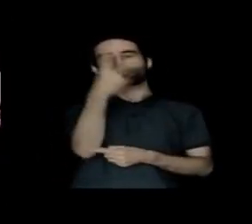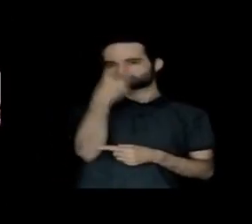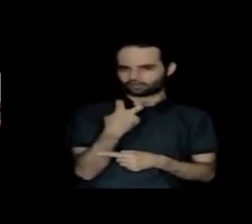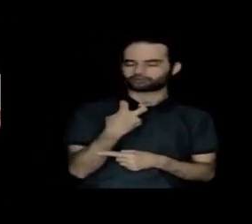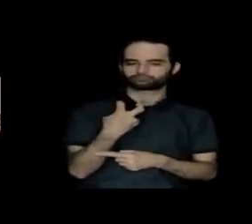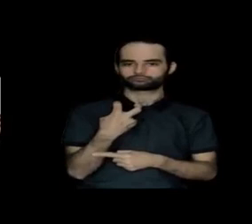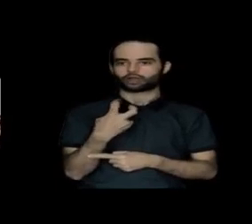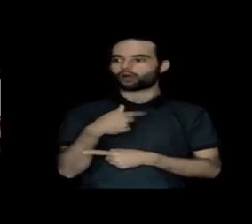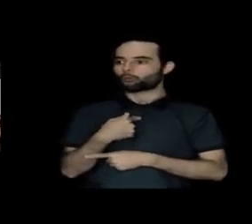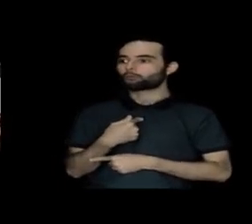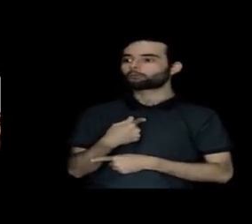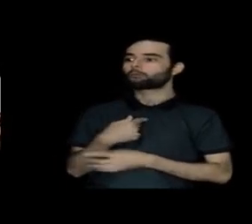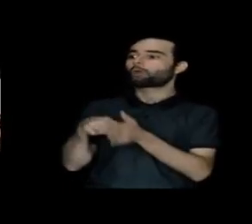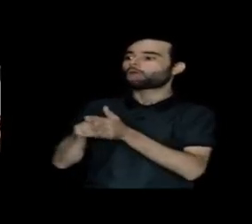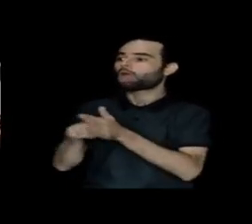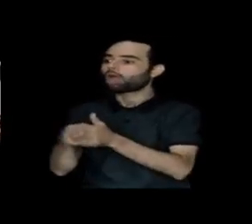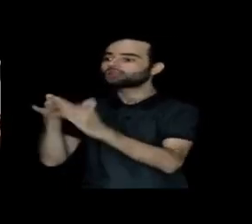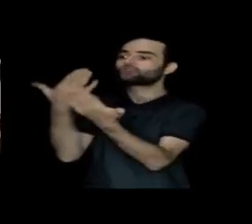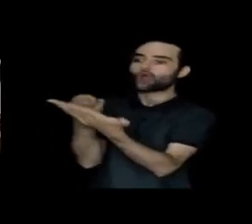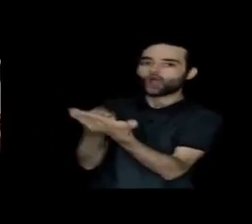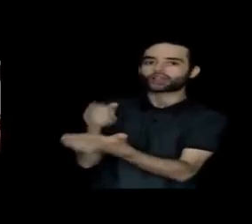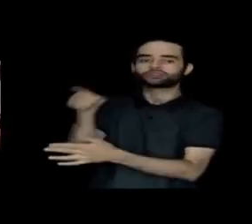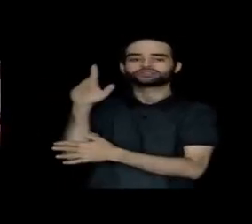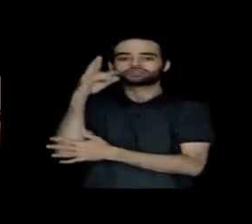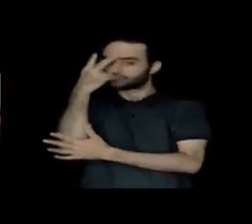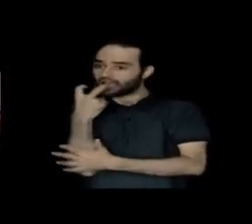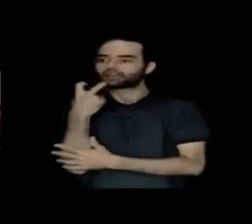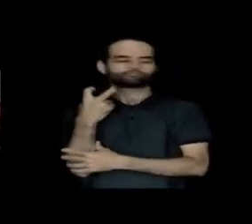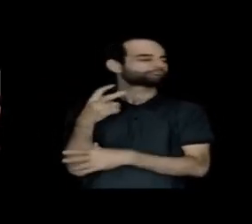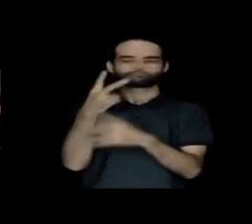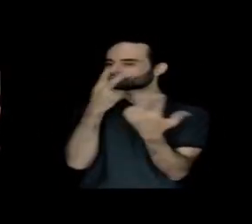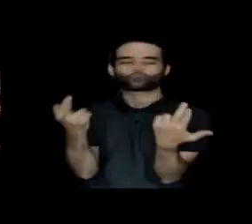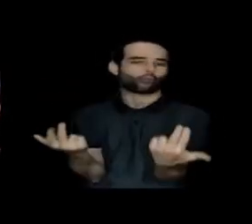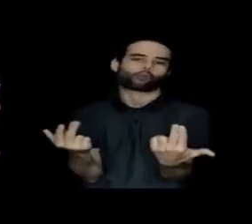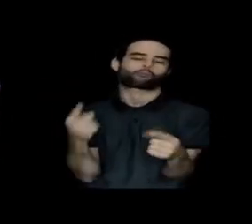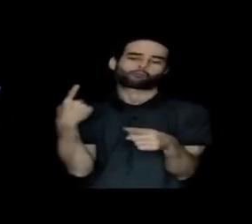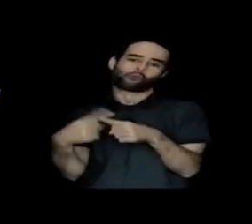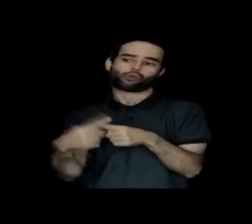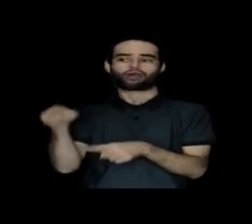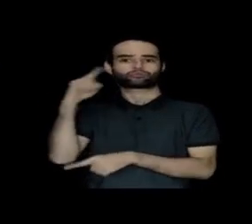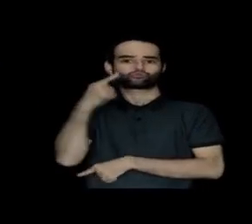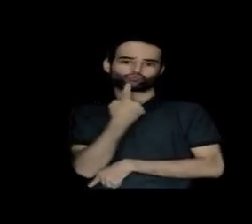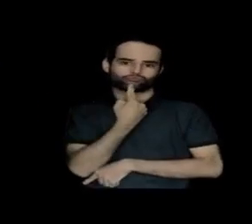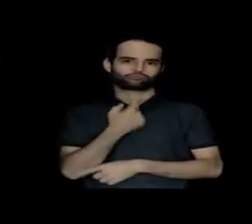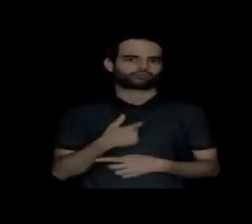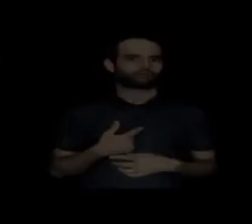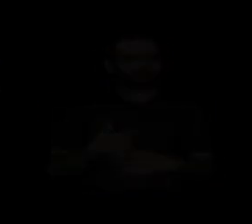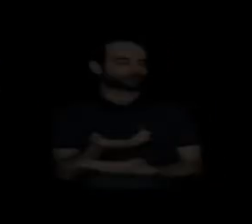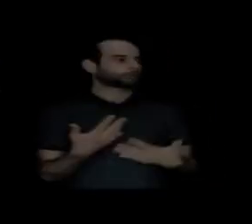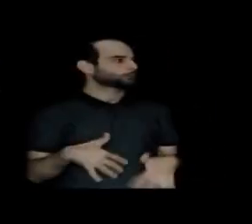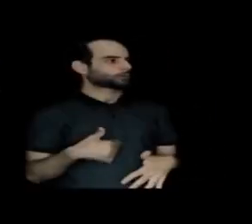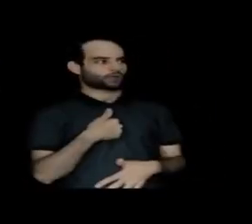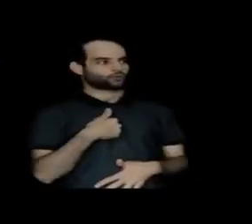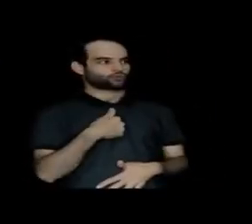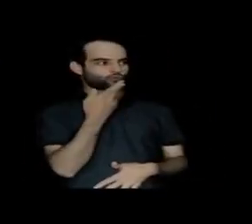cega. Então, quando eu busquei a escola de cegos, a resposta foi a mesma porque ela era surda. E na hora eu